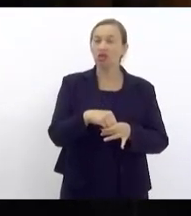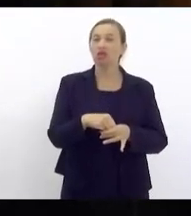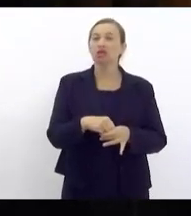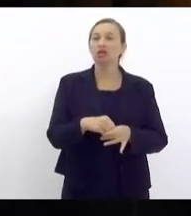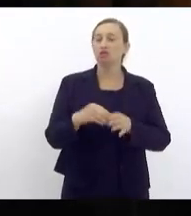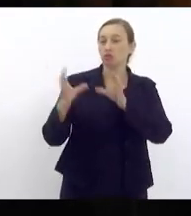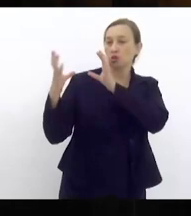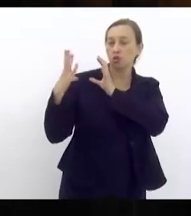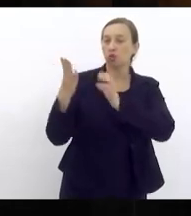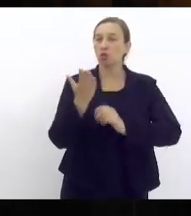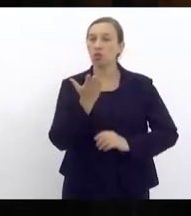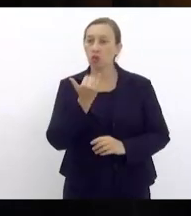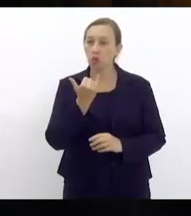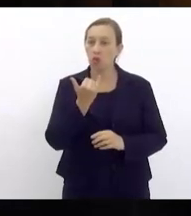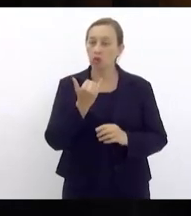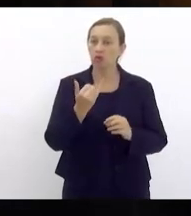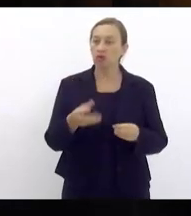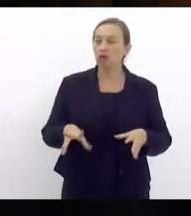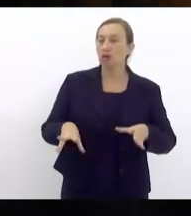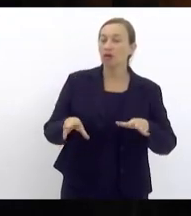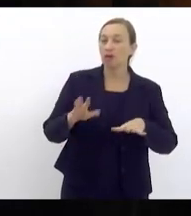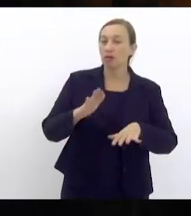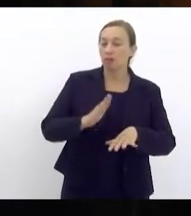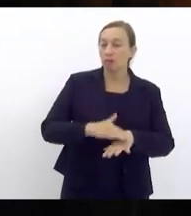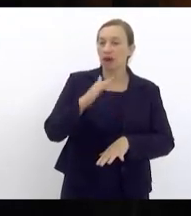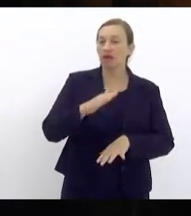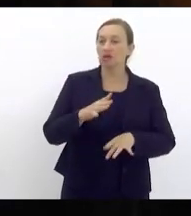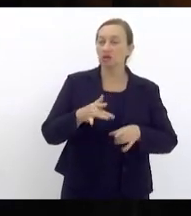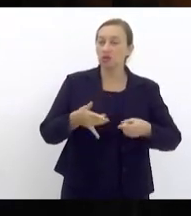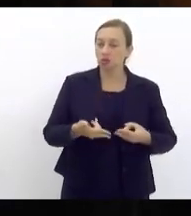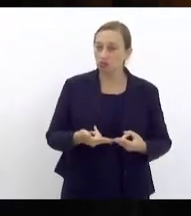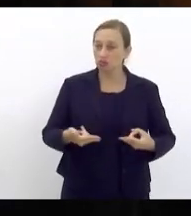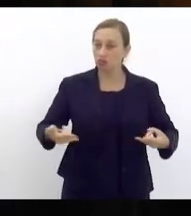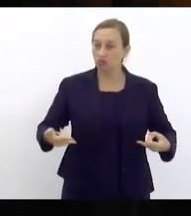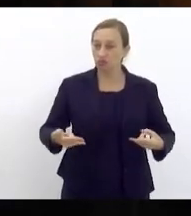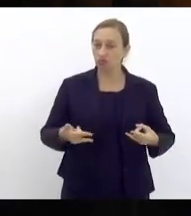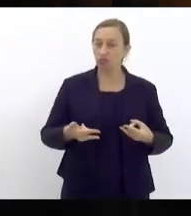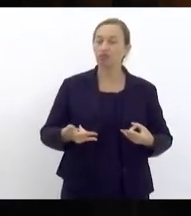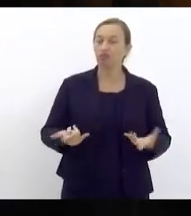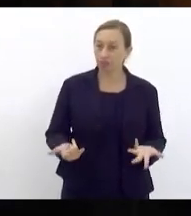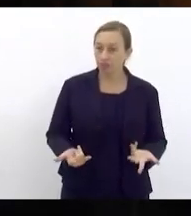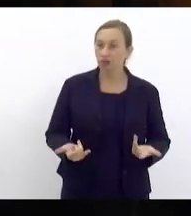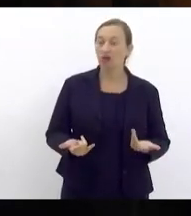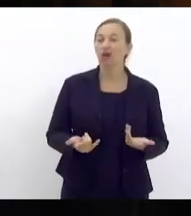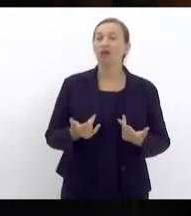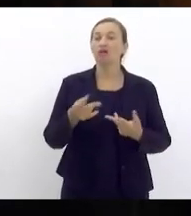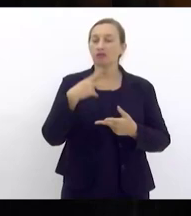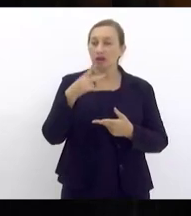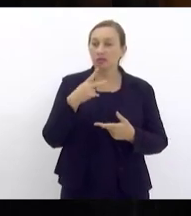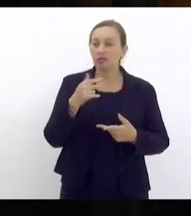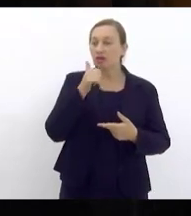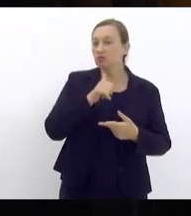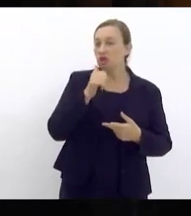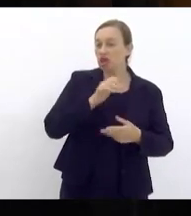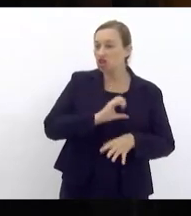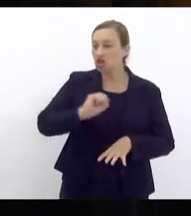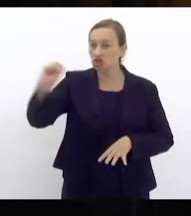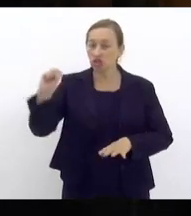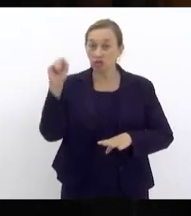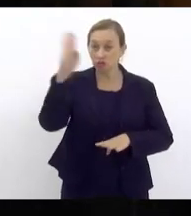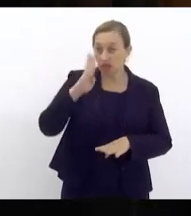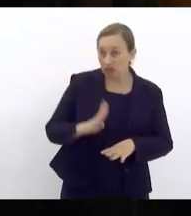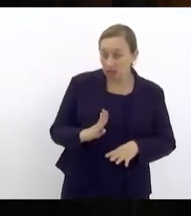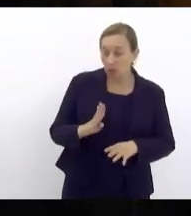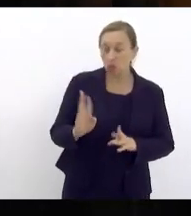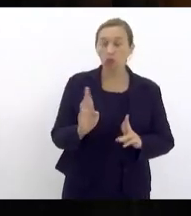ou absorvente íntimo Esse é um debate que vem sido levantado pelas mulheres de Axé do Brasil Justamente que